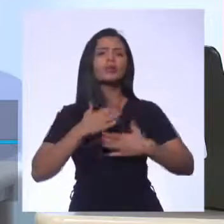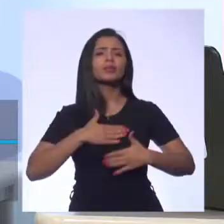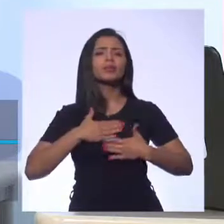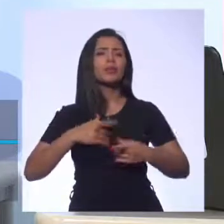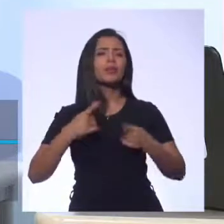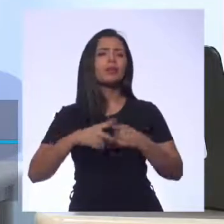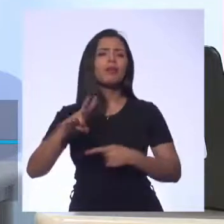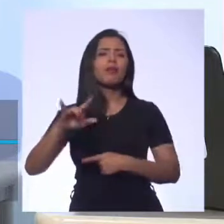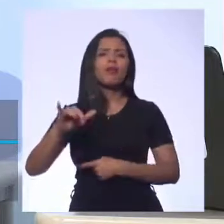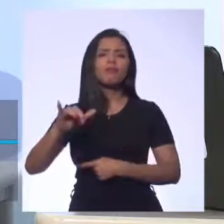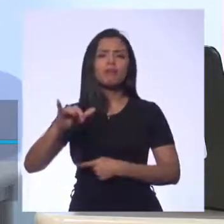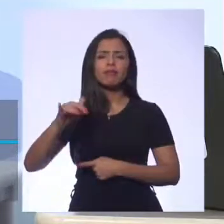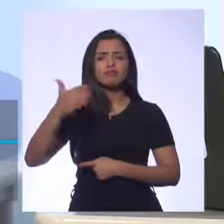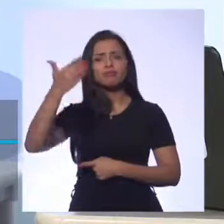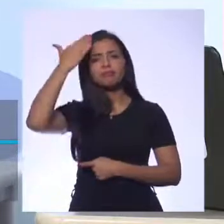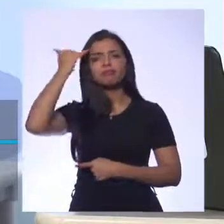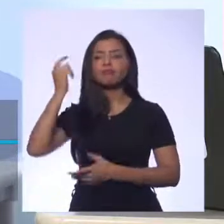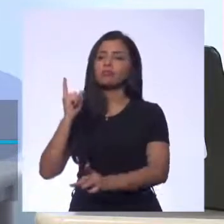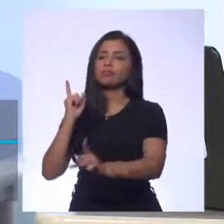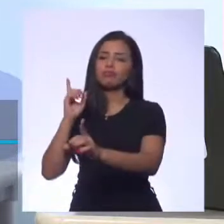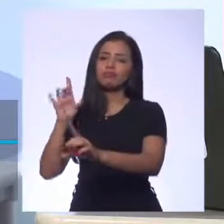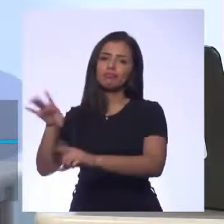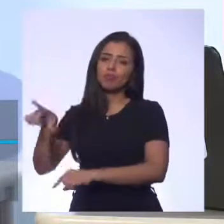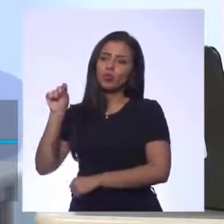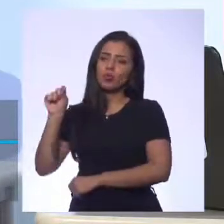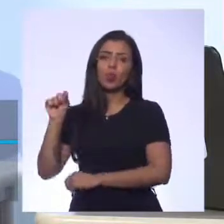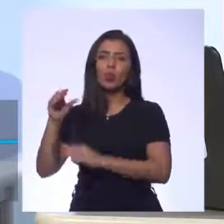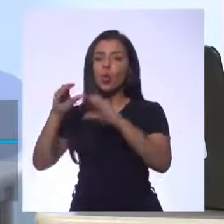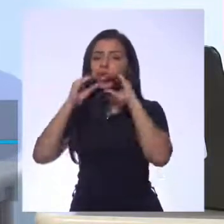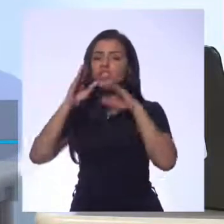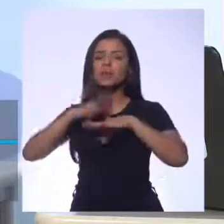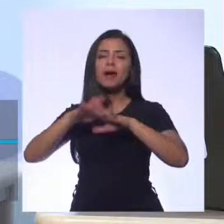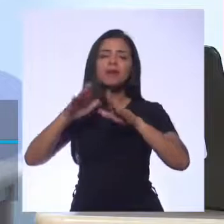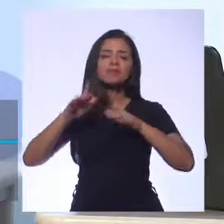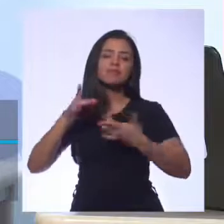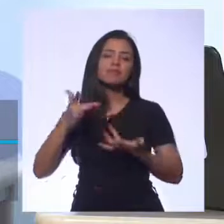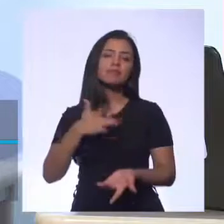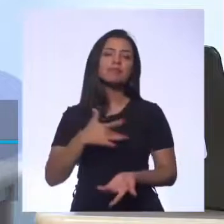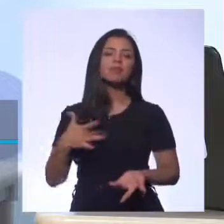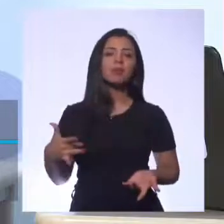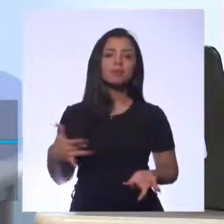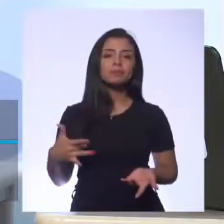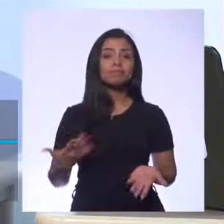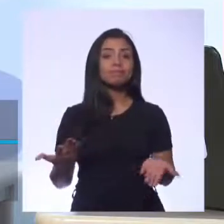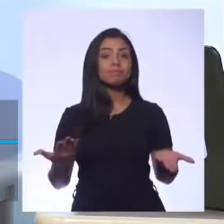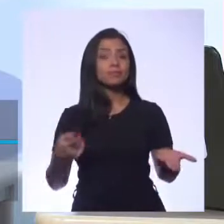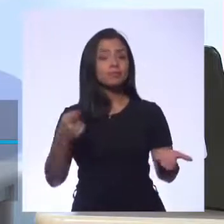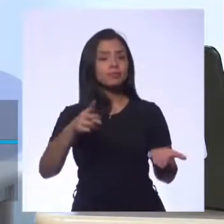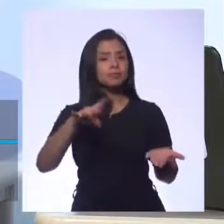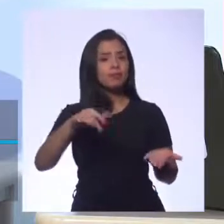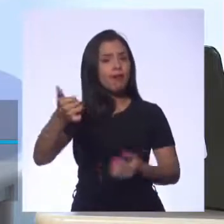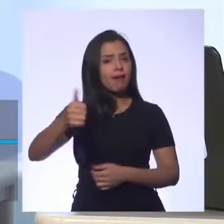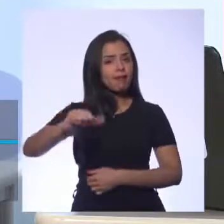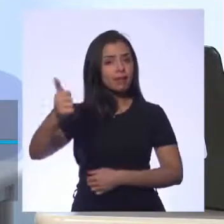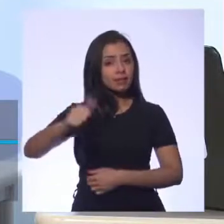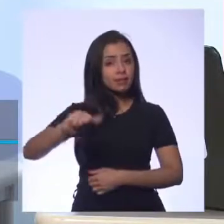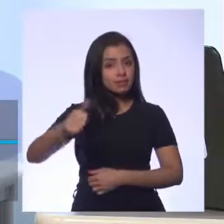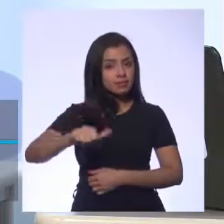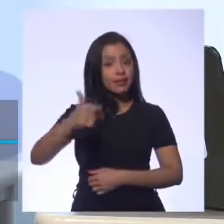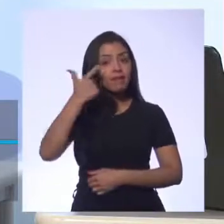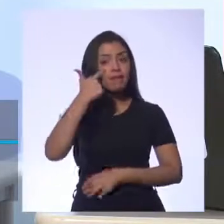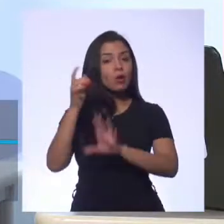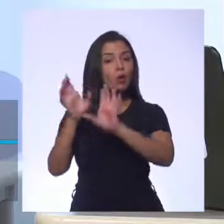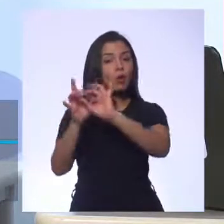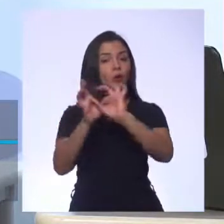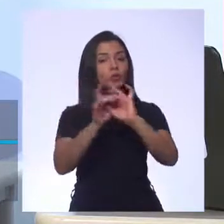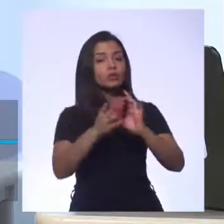um lanche saudável. O que nós podemos pensar sobre isso? Então, essa questão aí vocês vão analisar, ver esse contexto,